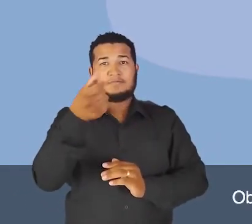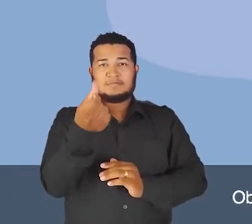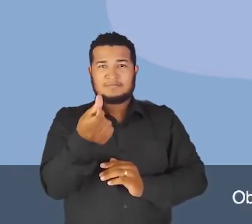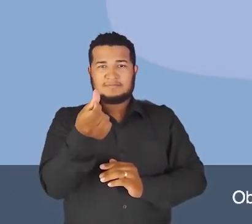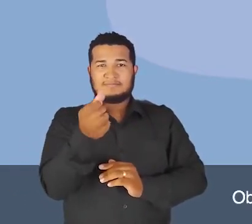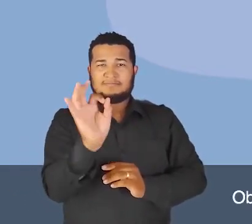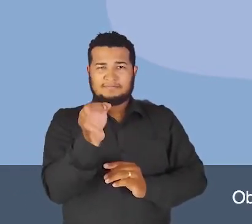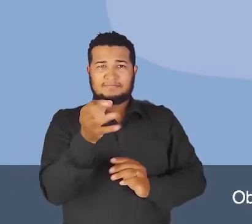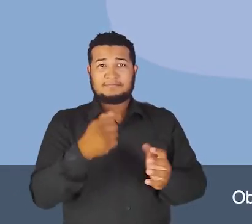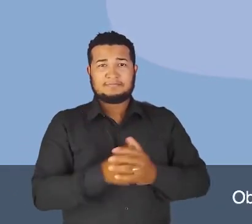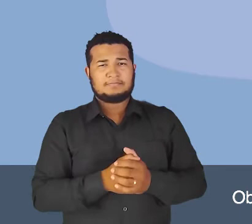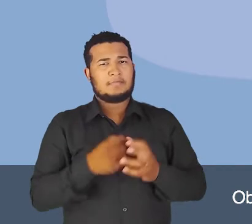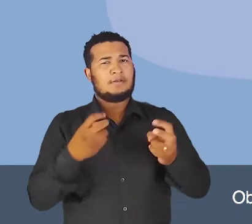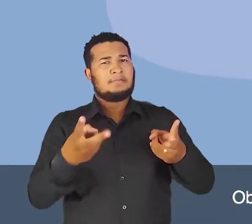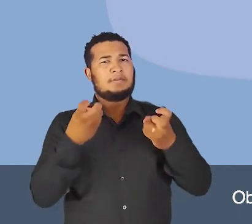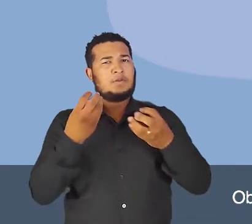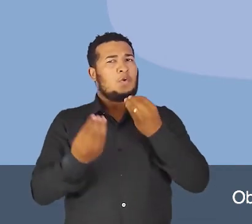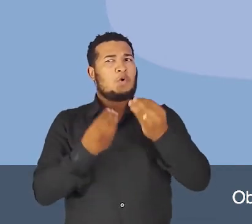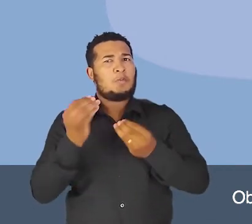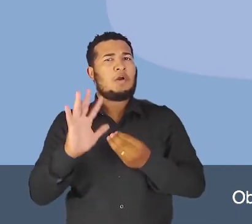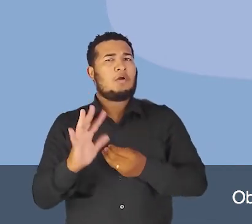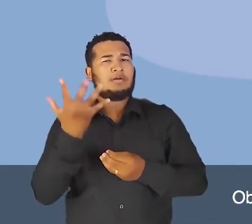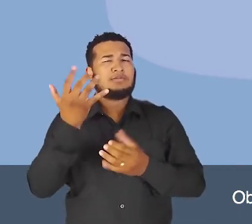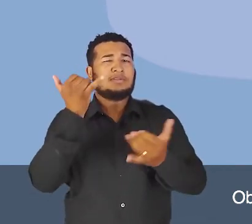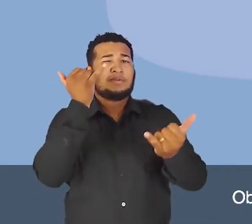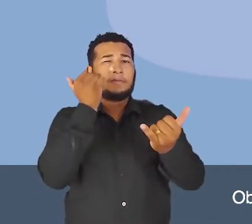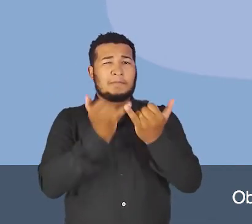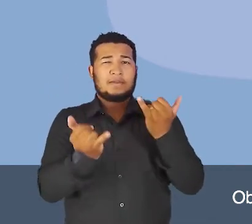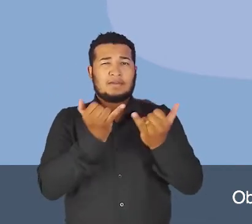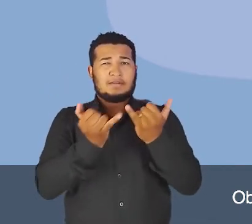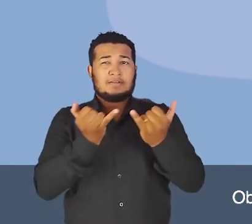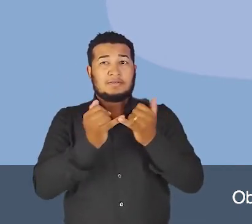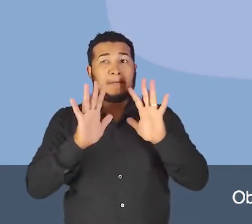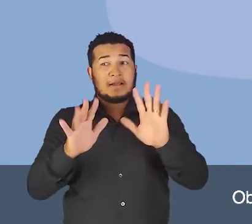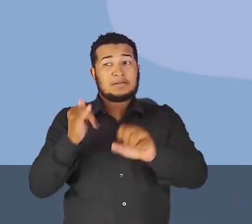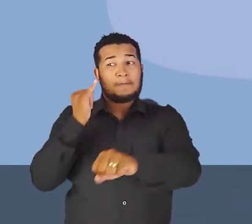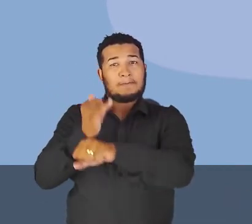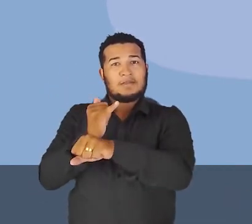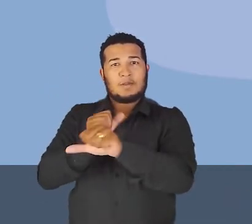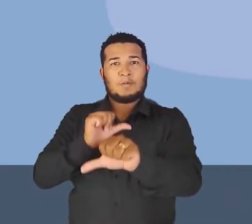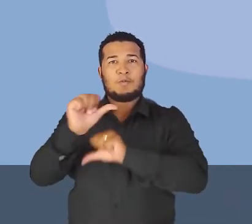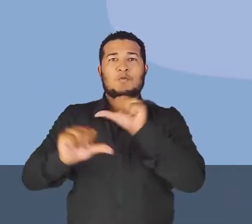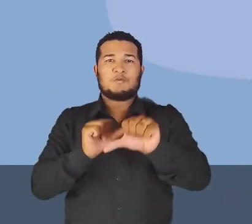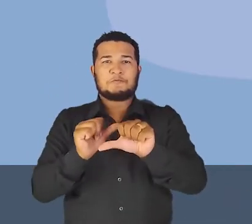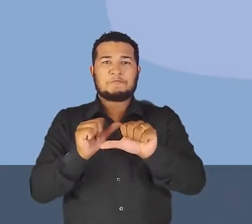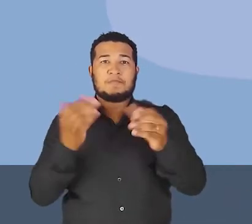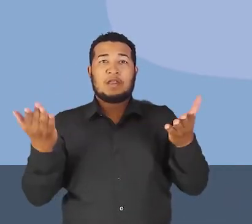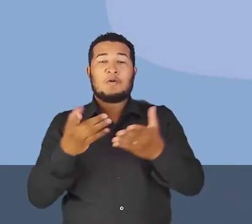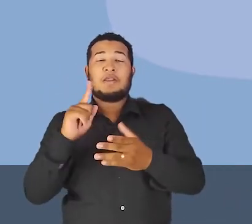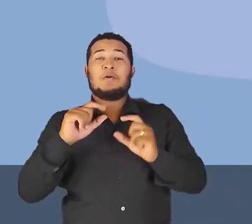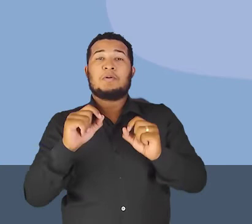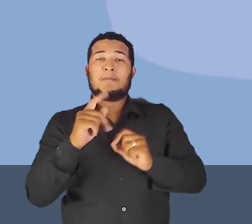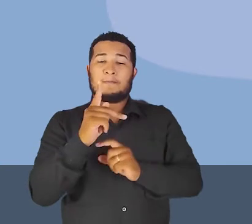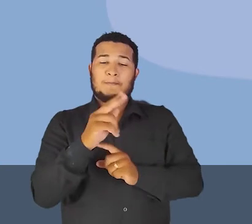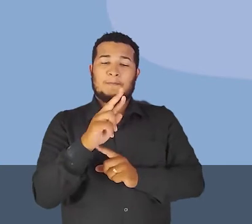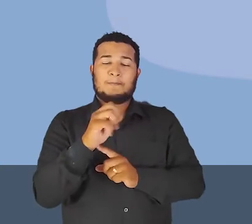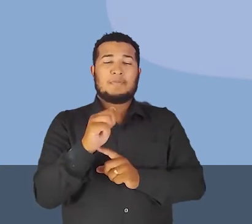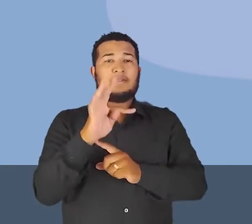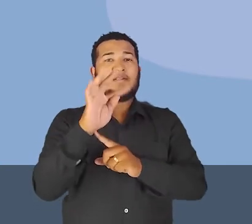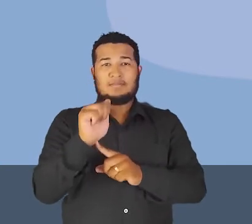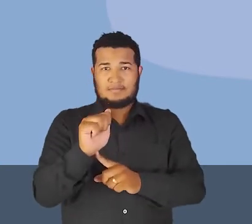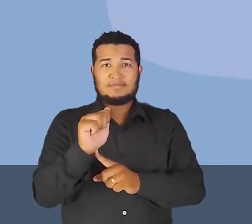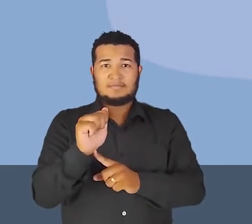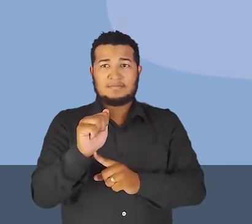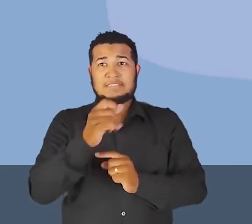Observa o que vai ser feito agora. Um sistema muito semelhante, só que foi mudado o metal. Agora eu tenho prata. Aí eu pego a prata